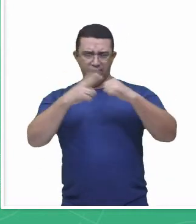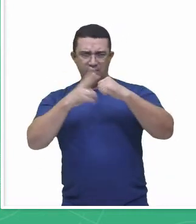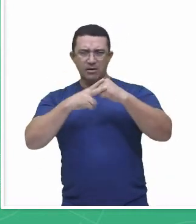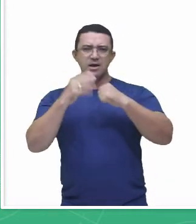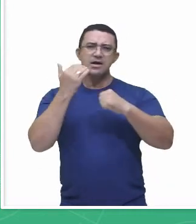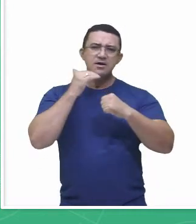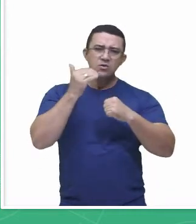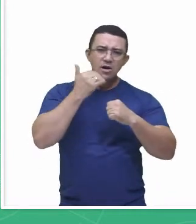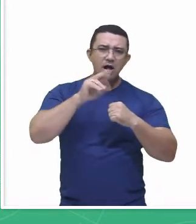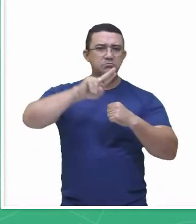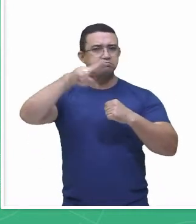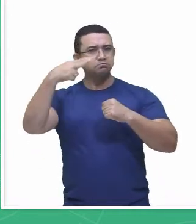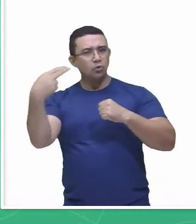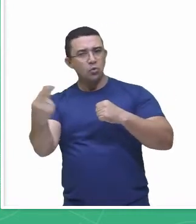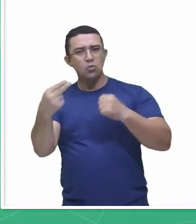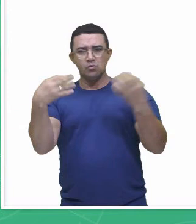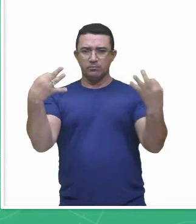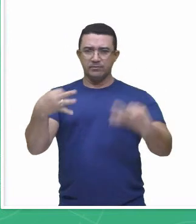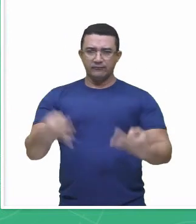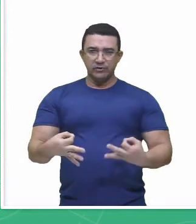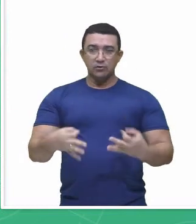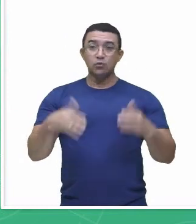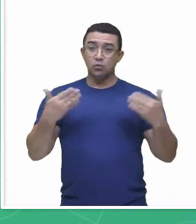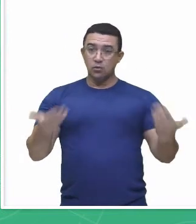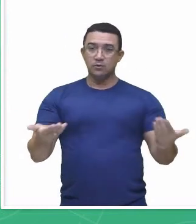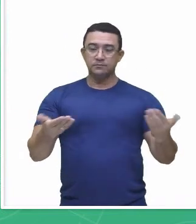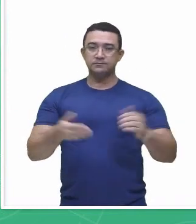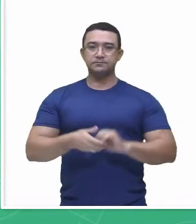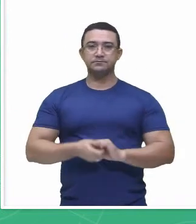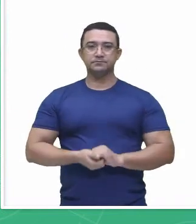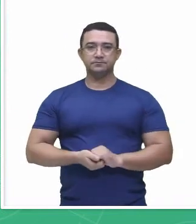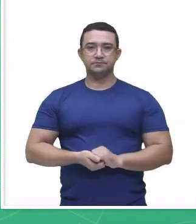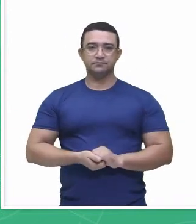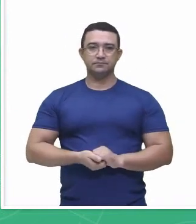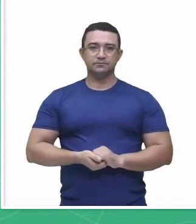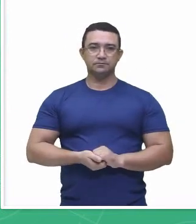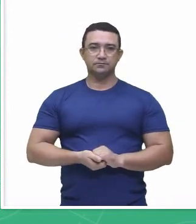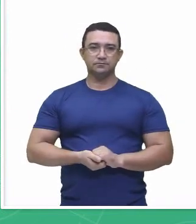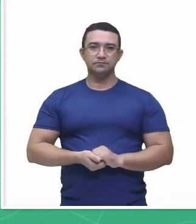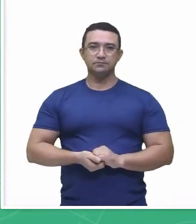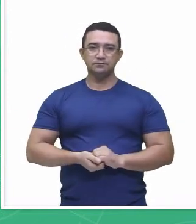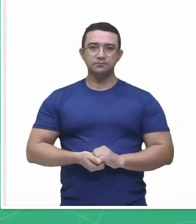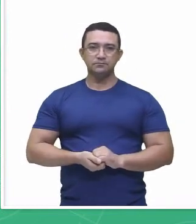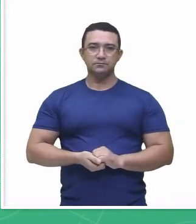to life. É uma parte de uma música, então ela não segue um padrão. Aí na